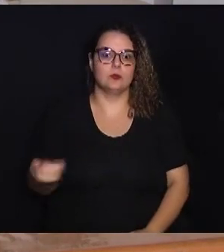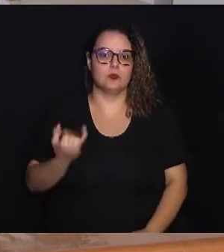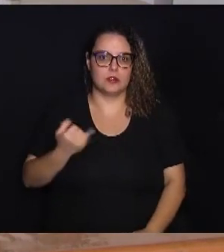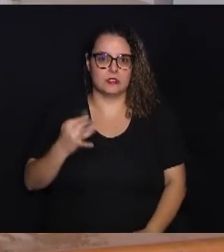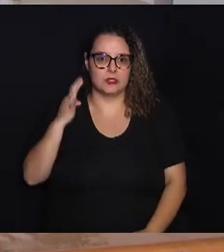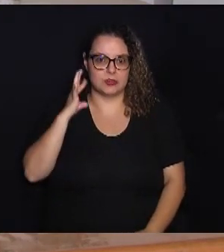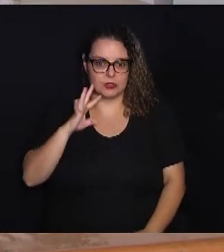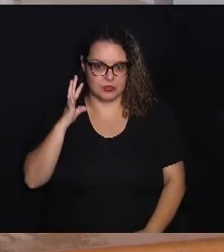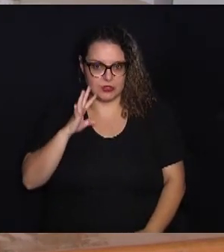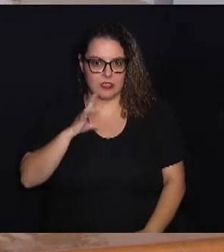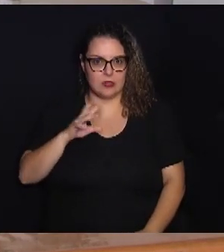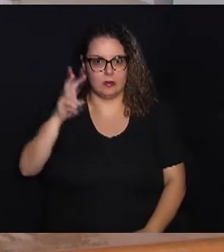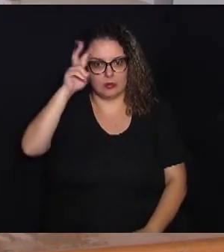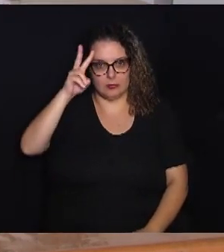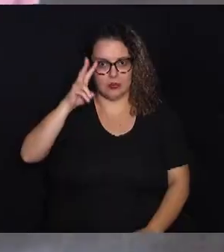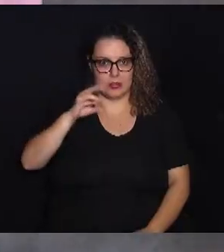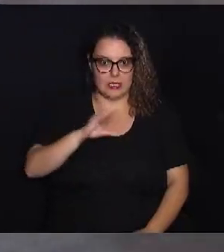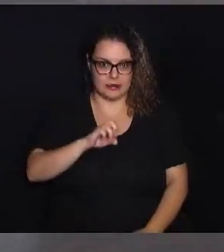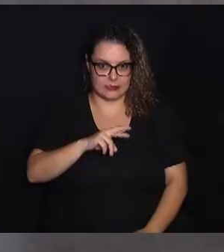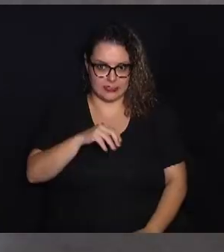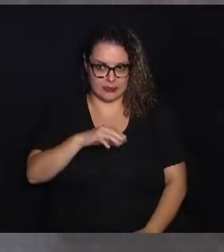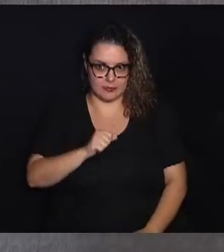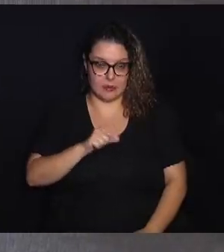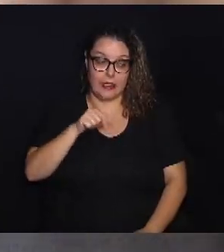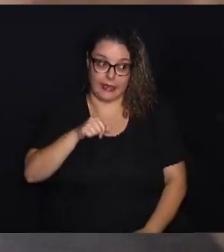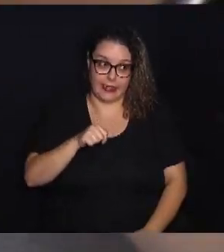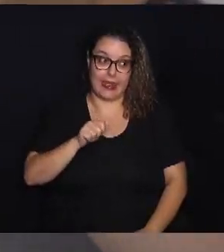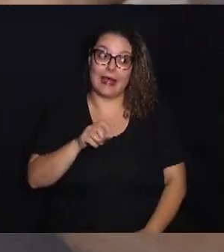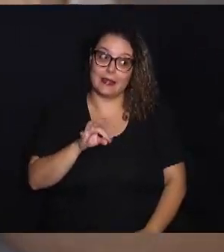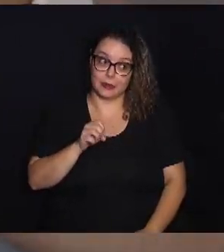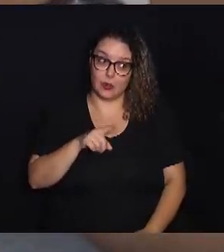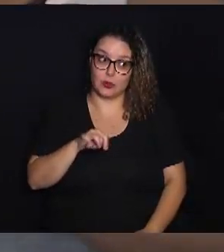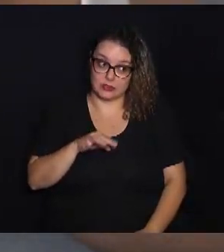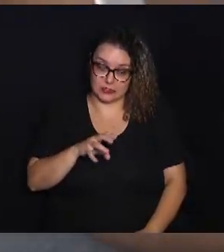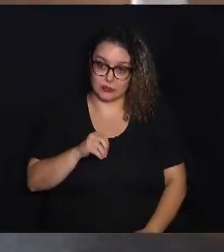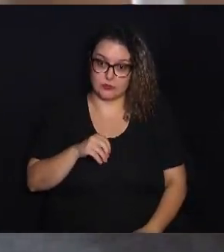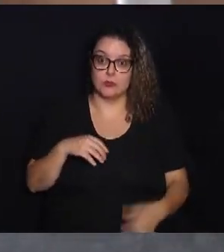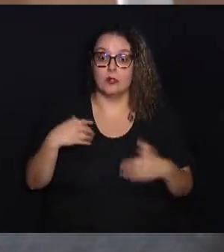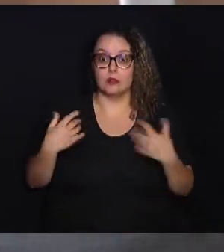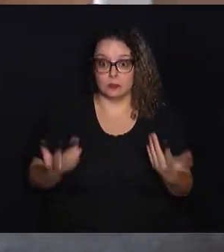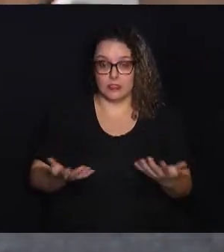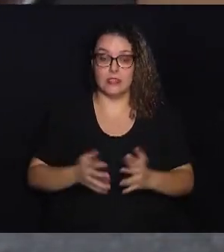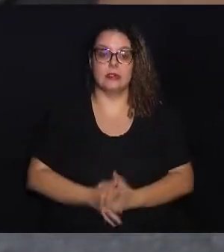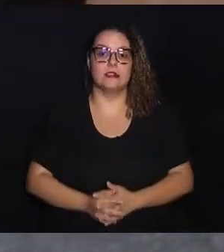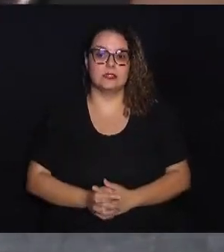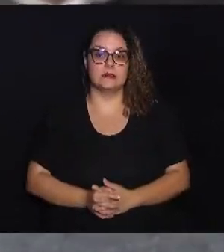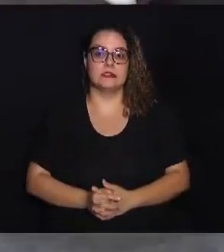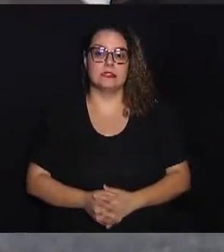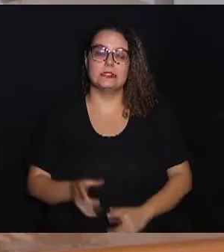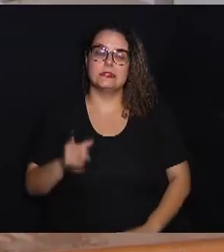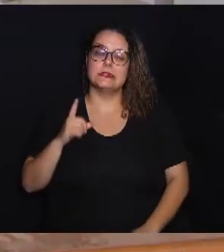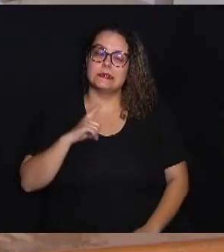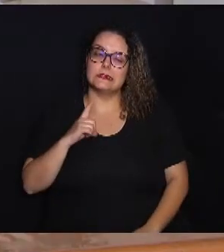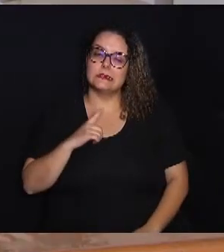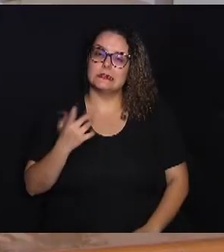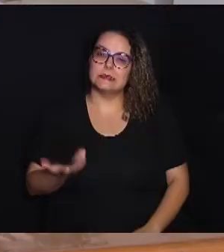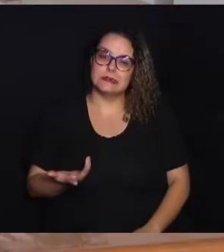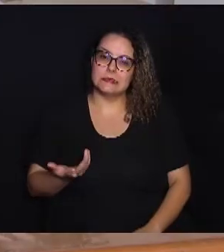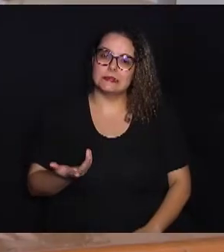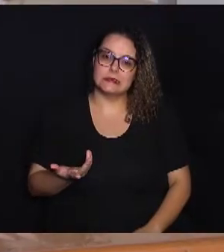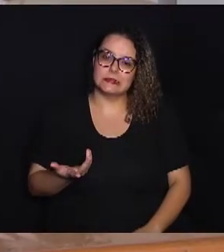plástica ela é um material super atóxico. Apesar disso, ela tem uma consistência que